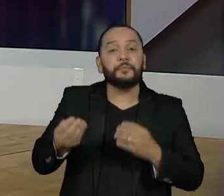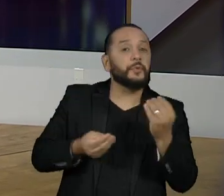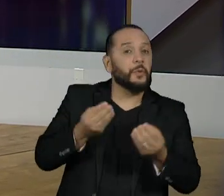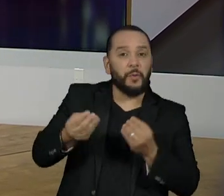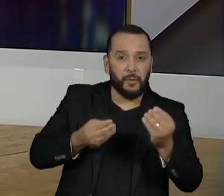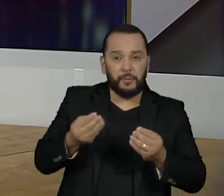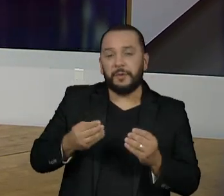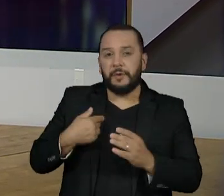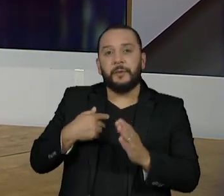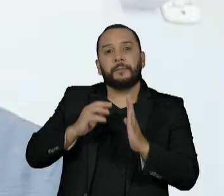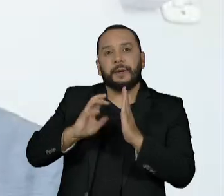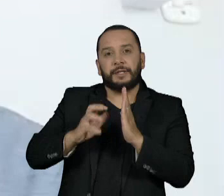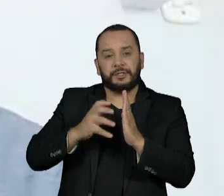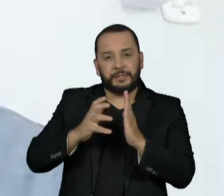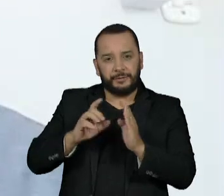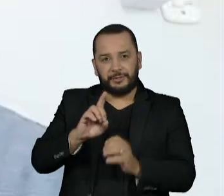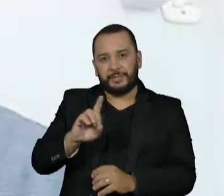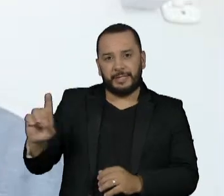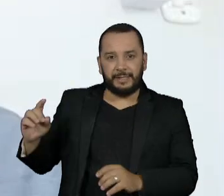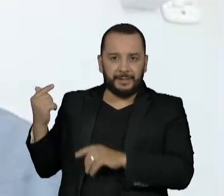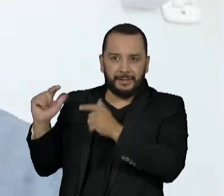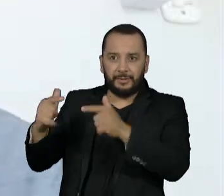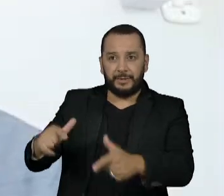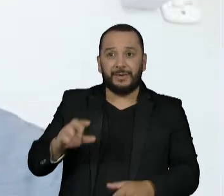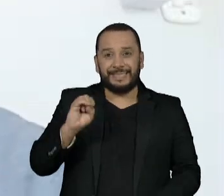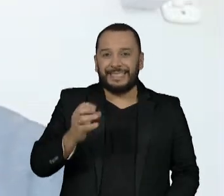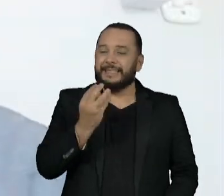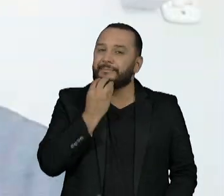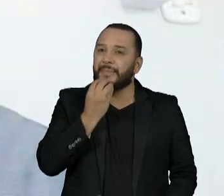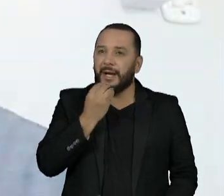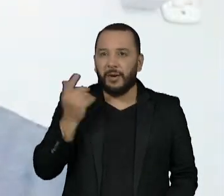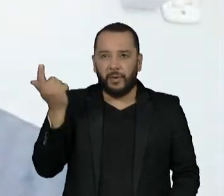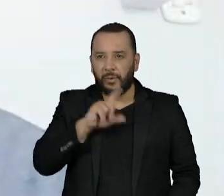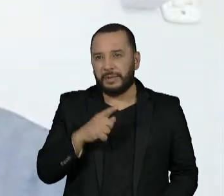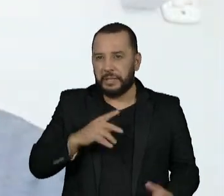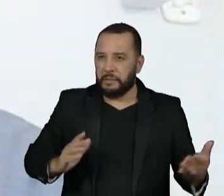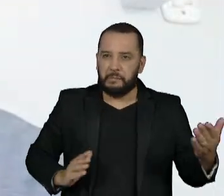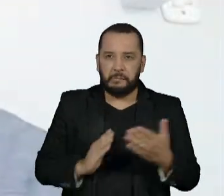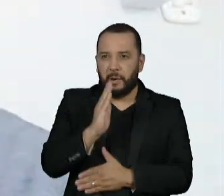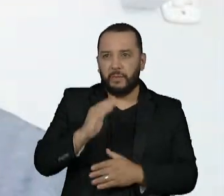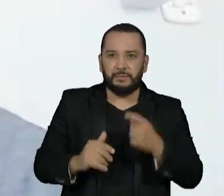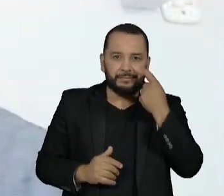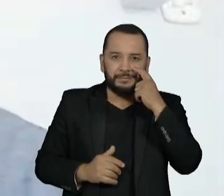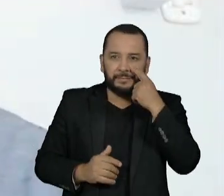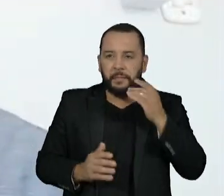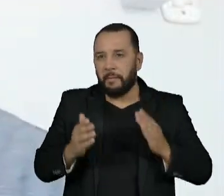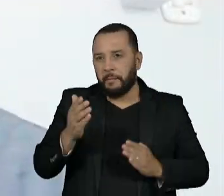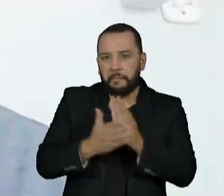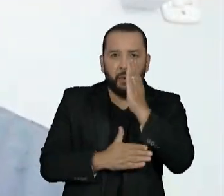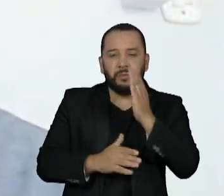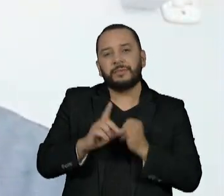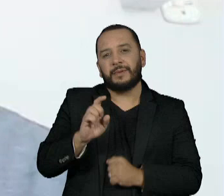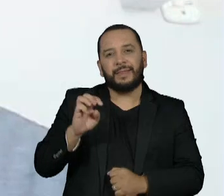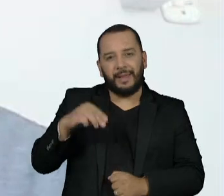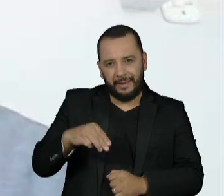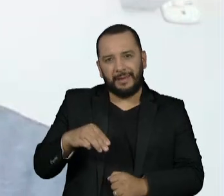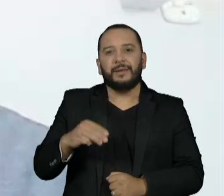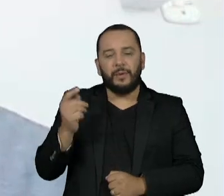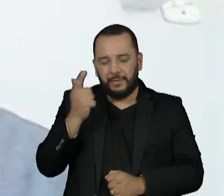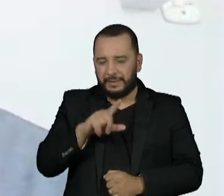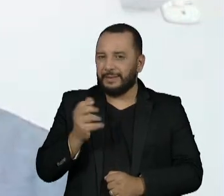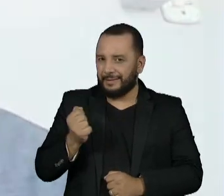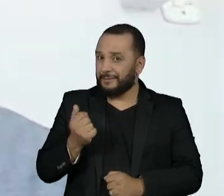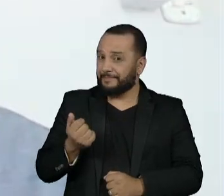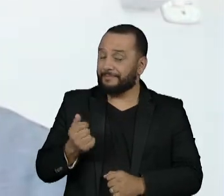de partidos da direita tradicional, caso o Rodrigo Maia consiga e o Alcolumbre consigam, ambos do DEM, né, se reelegerem. E no âmbito